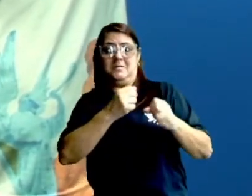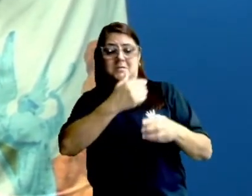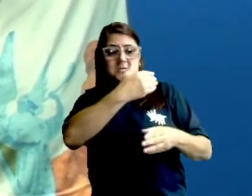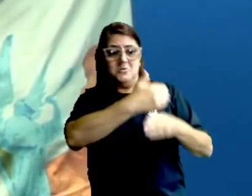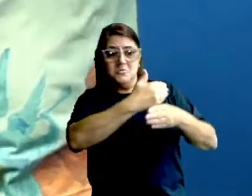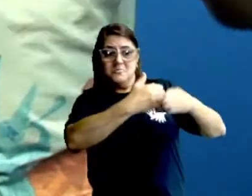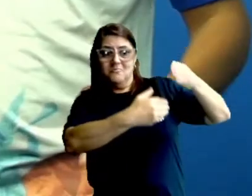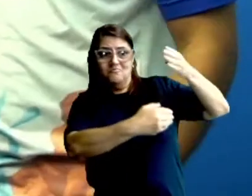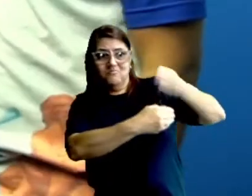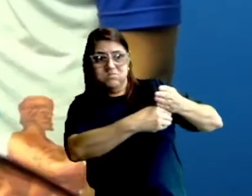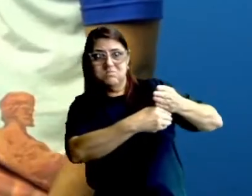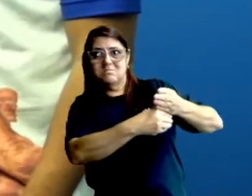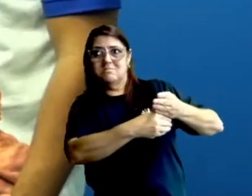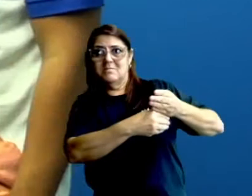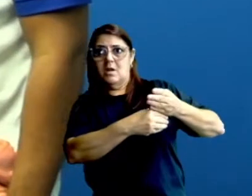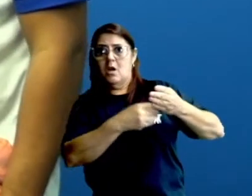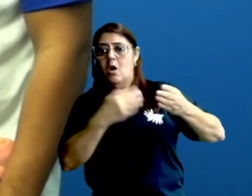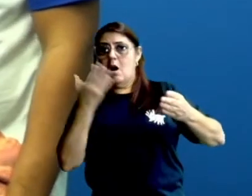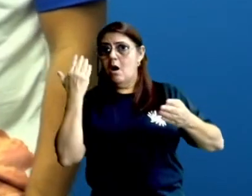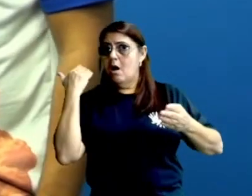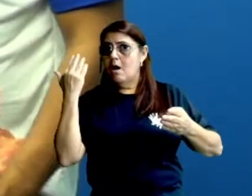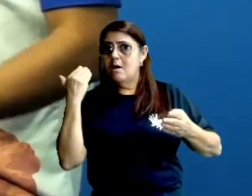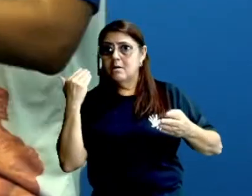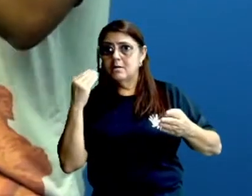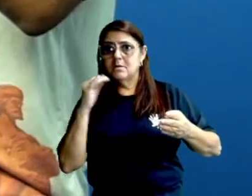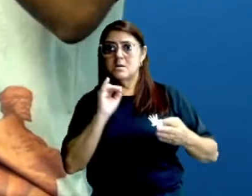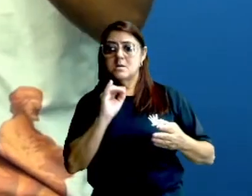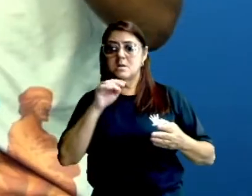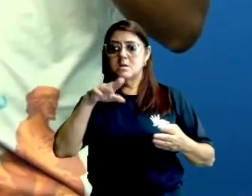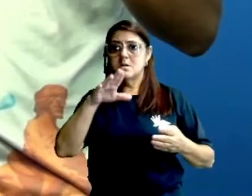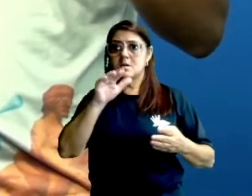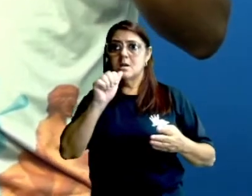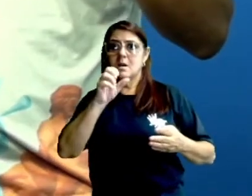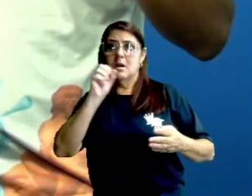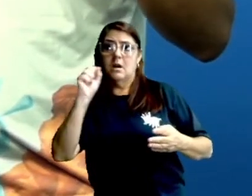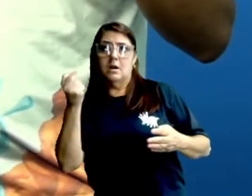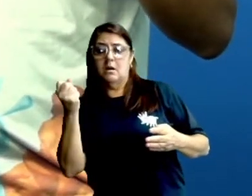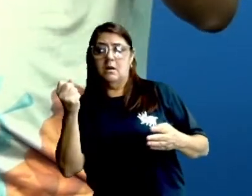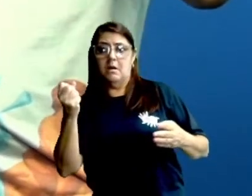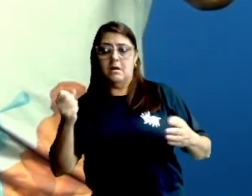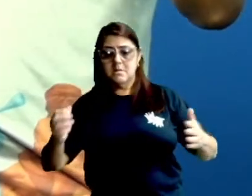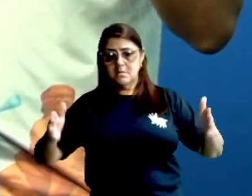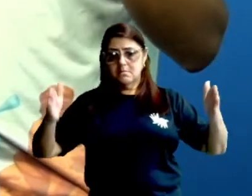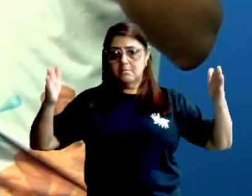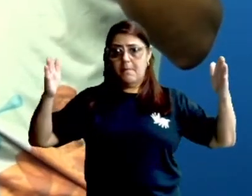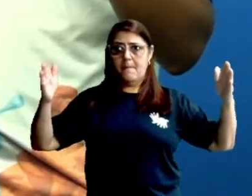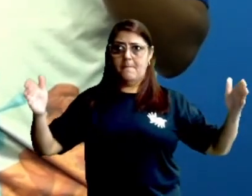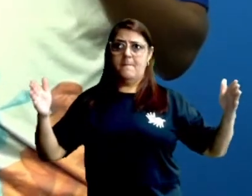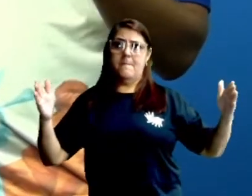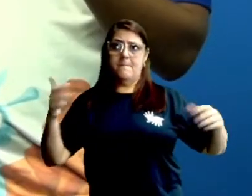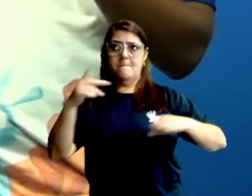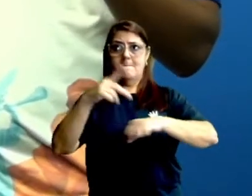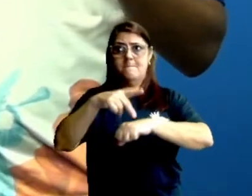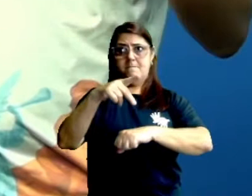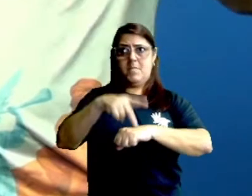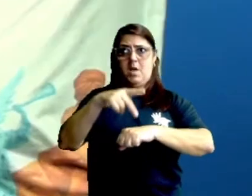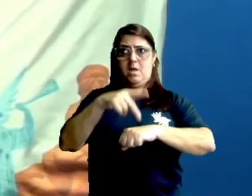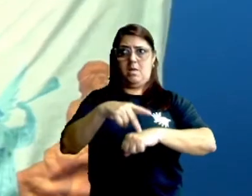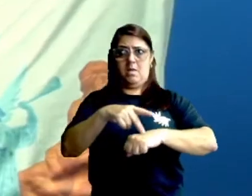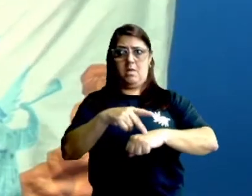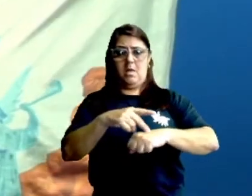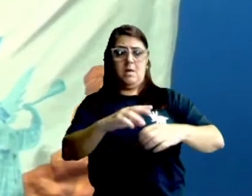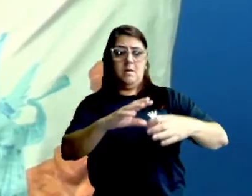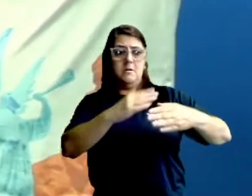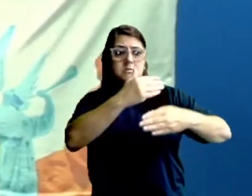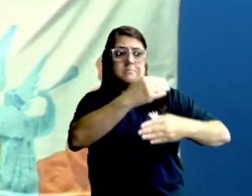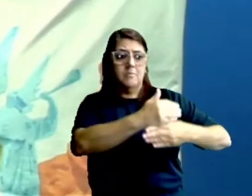tijolos e eles fixarem. Os Incas eles não faziam isso. Eram blocos grandes de pedra que eles cortavam e encaixavam um